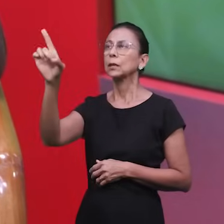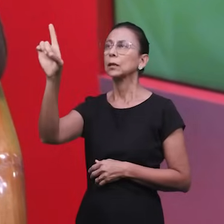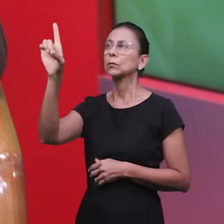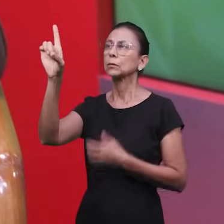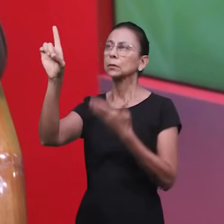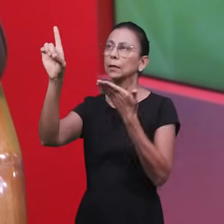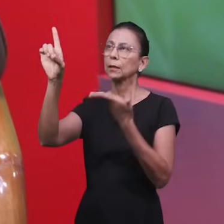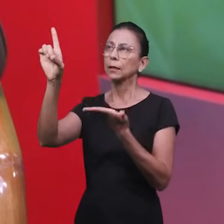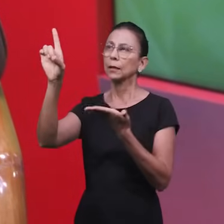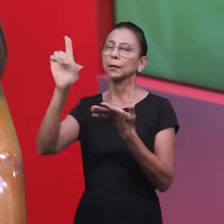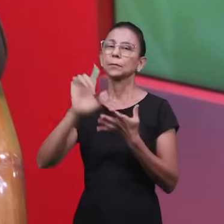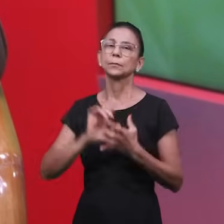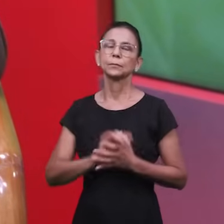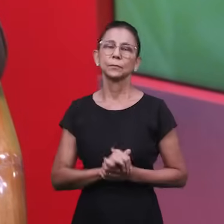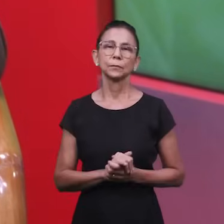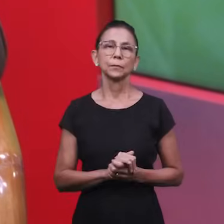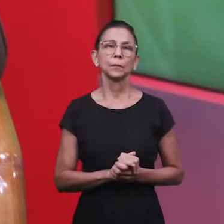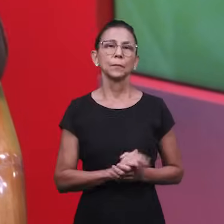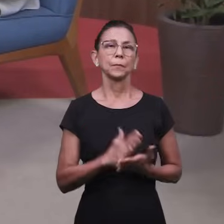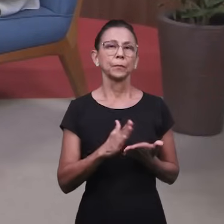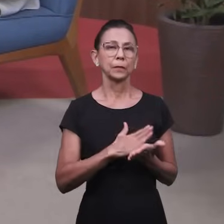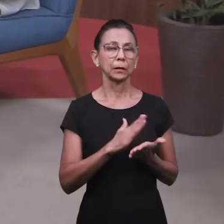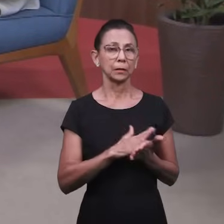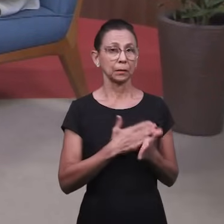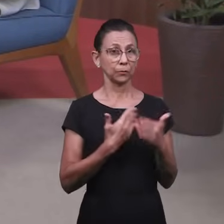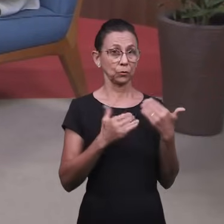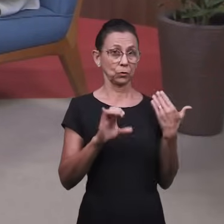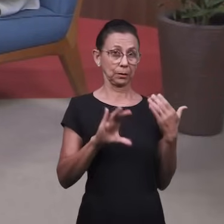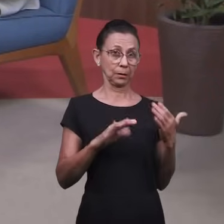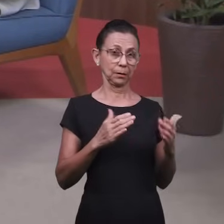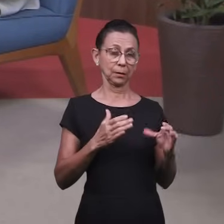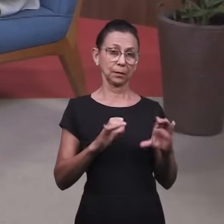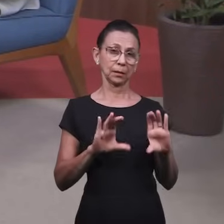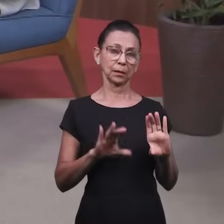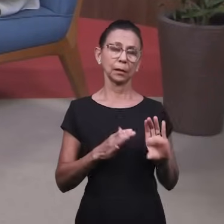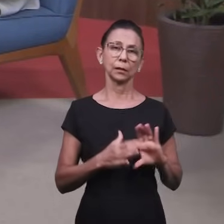Então, o livro de Cantares, nós vimos ali as